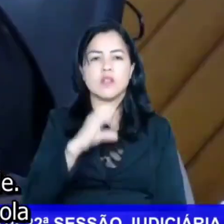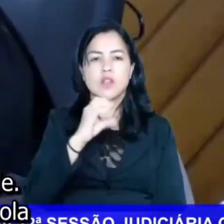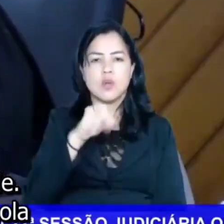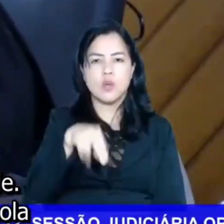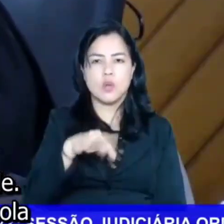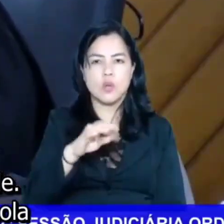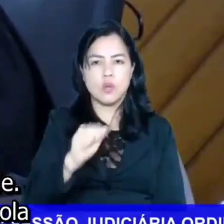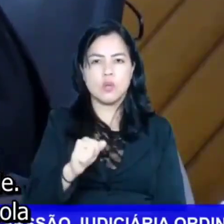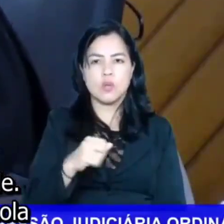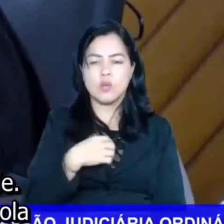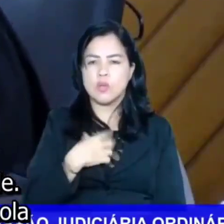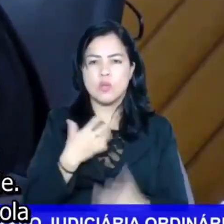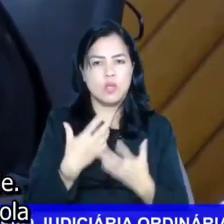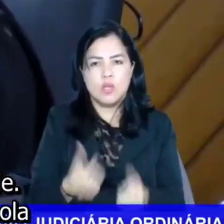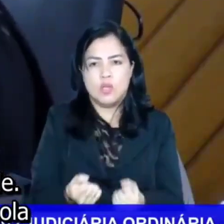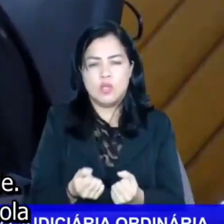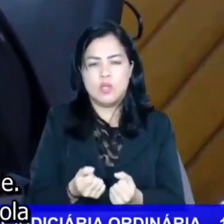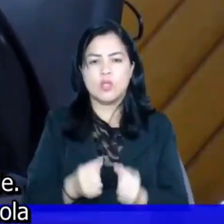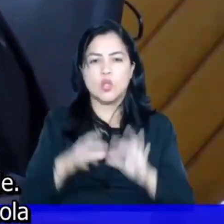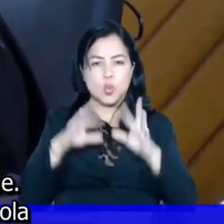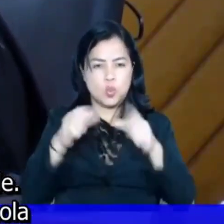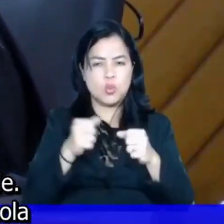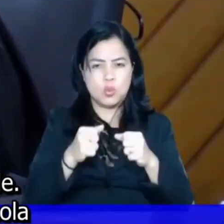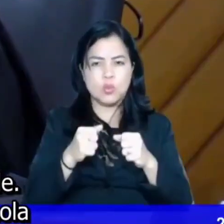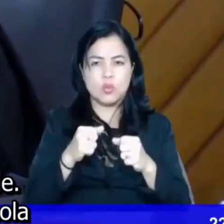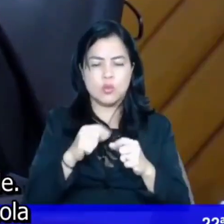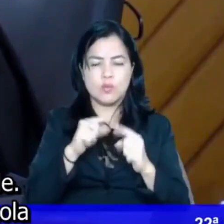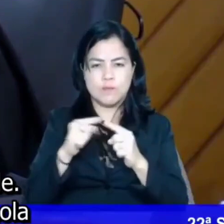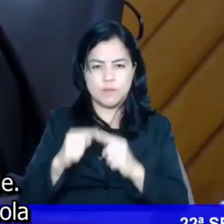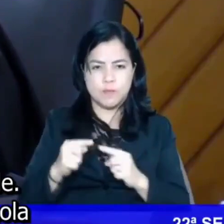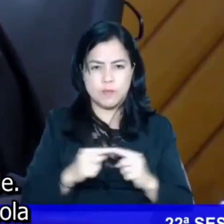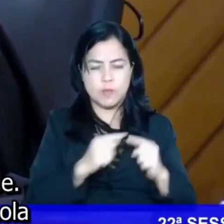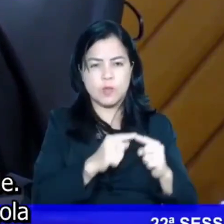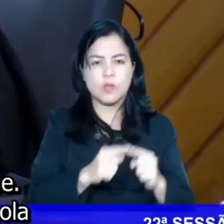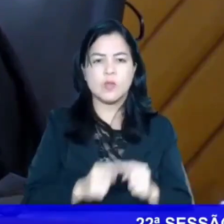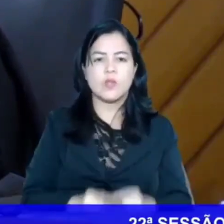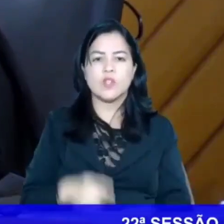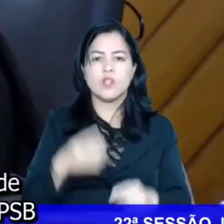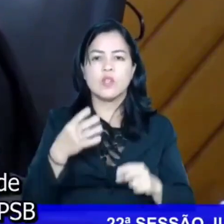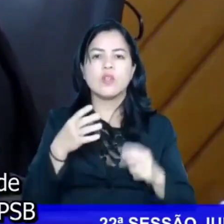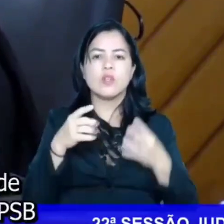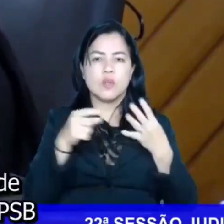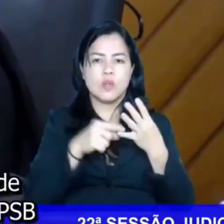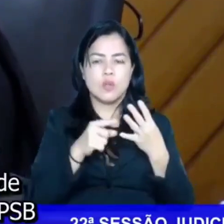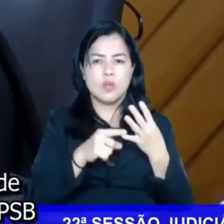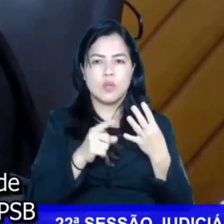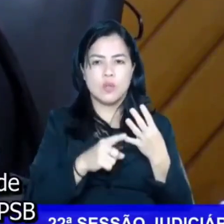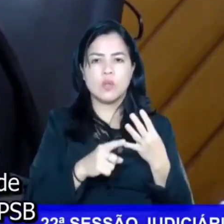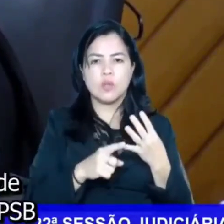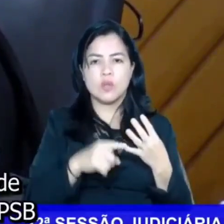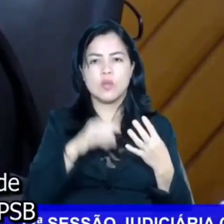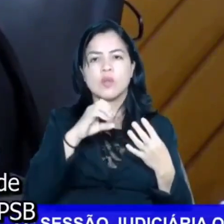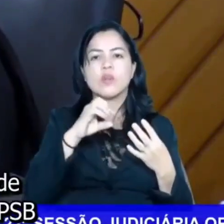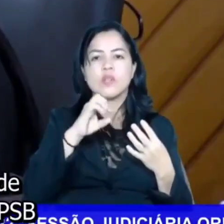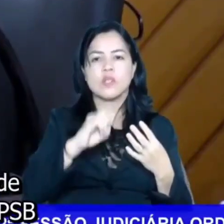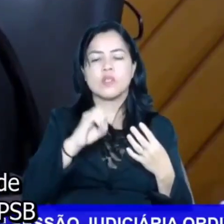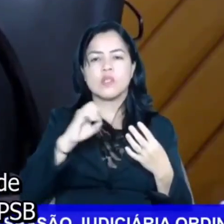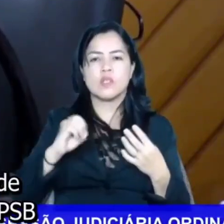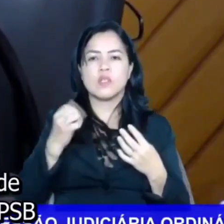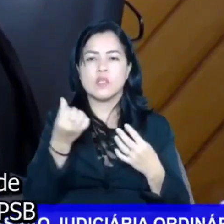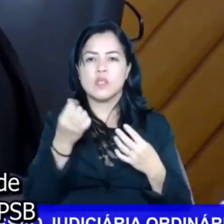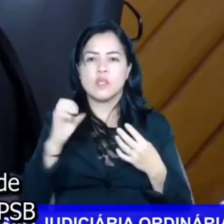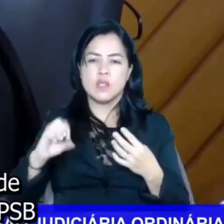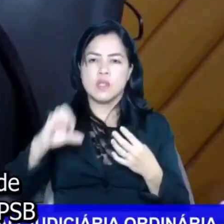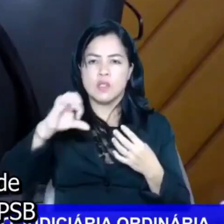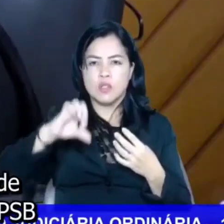no desembargador João Mendes. Vamos ao item 4 ainda da juíza Paola. Prestação de contas número